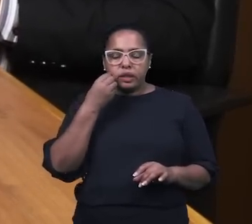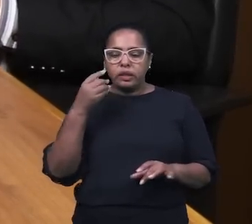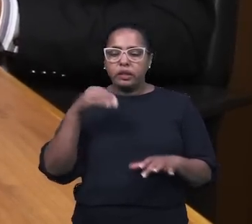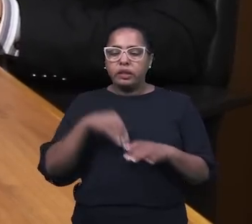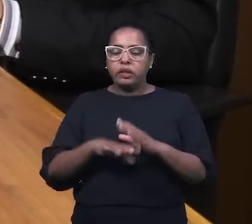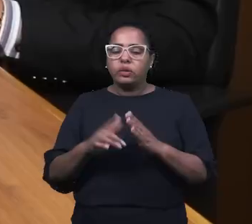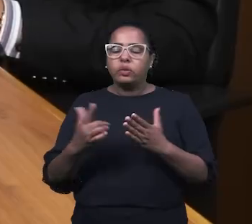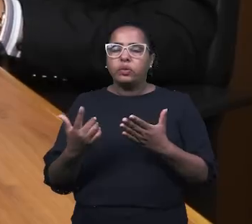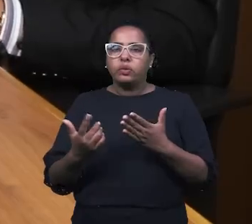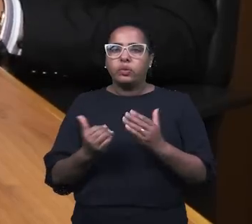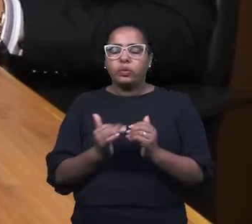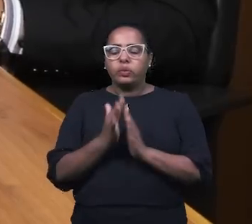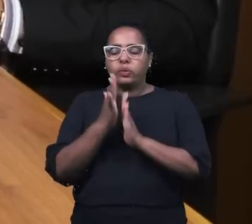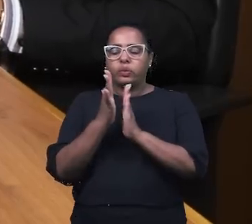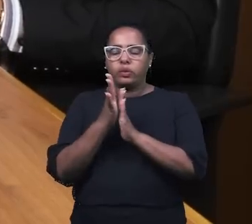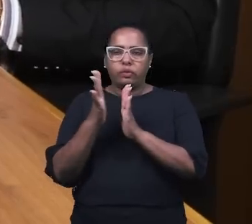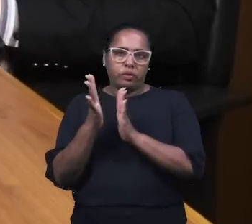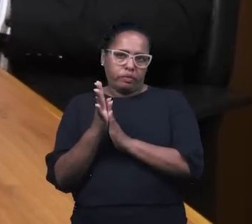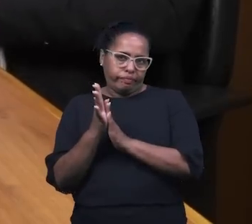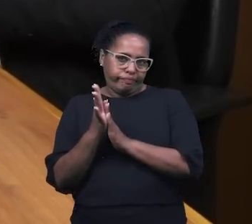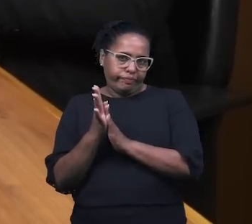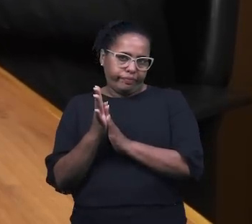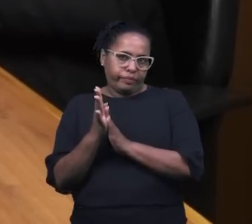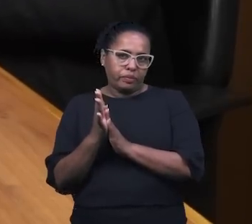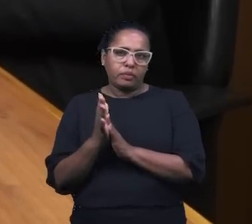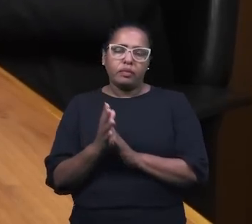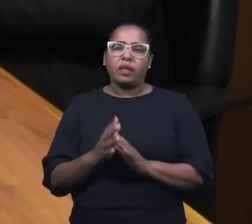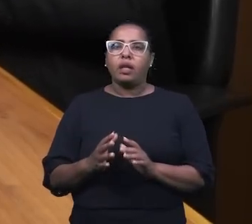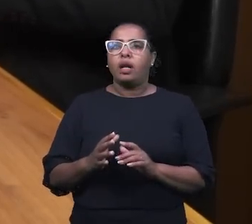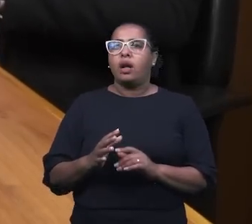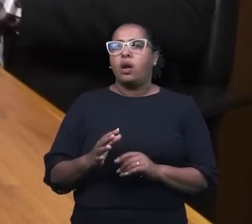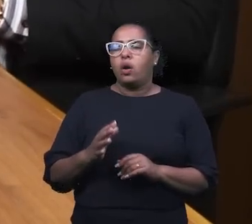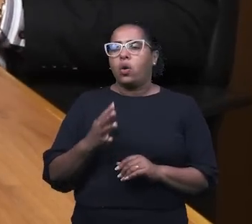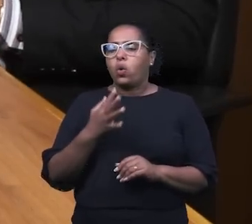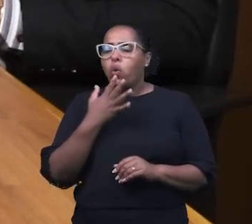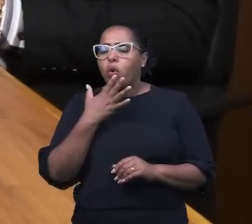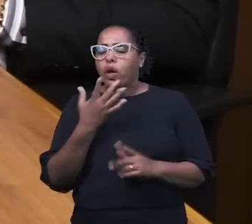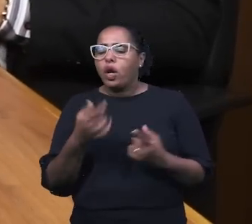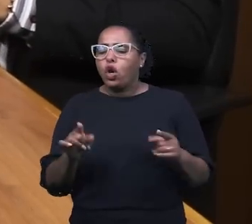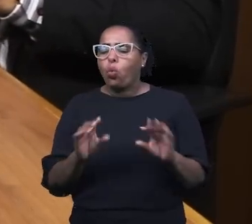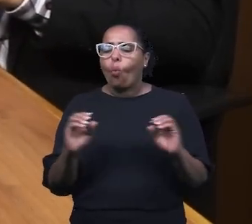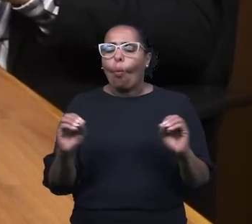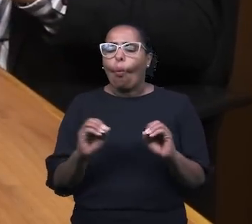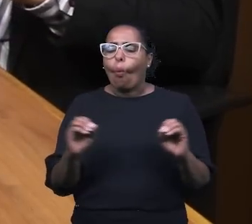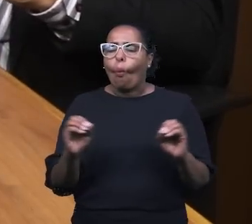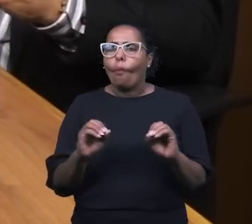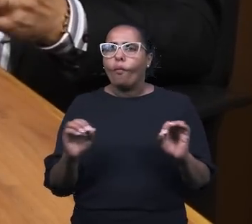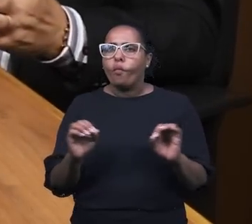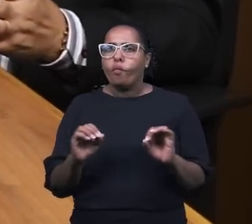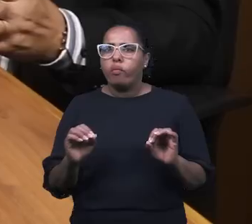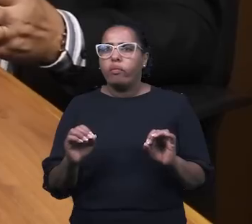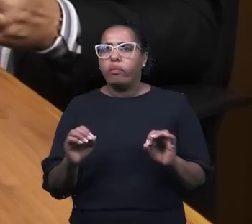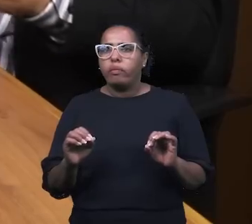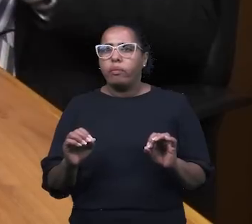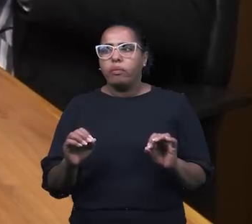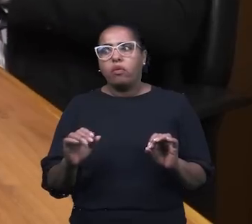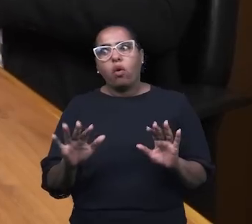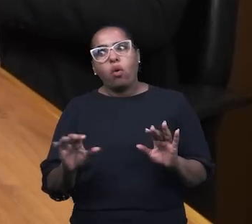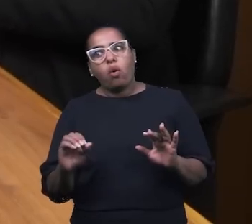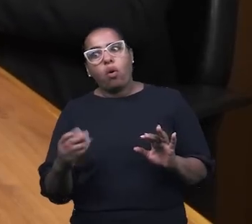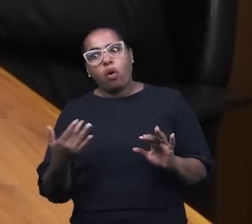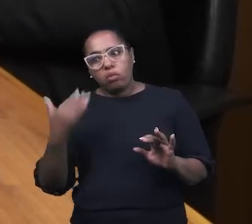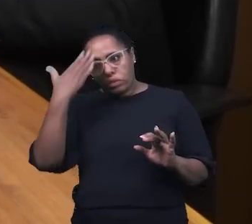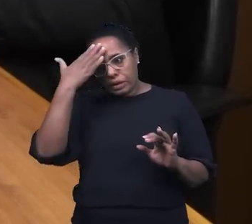no hino, né? O irmão conhece alguma coisa de música, sabe tocar